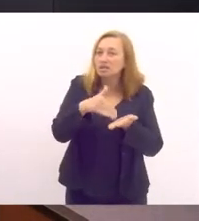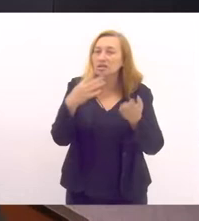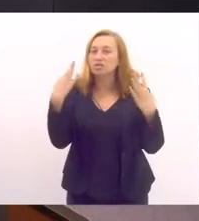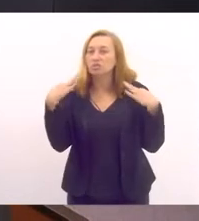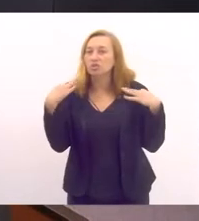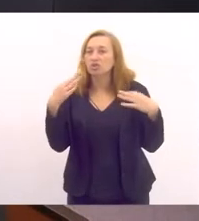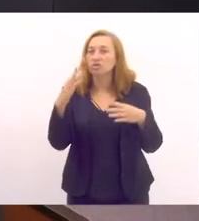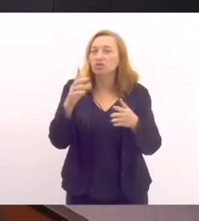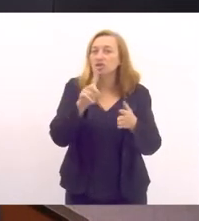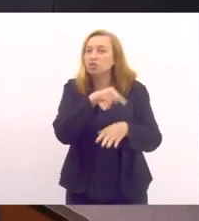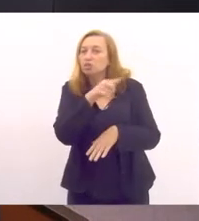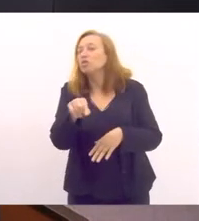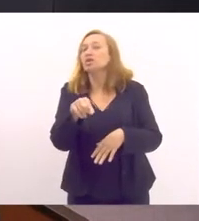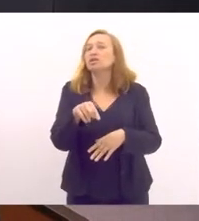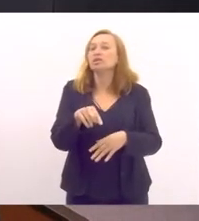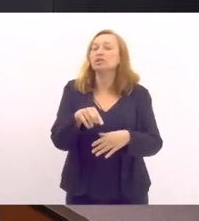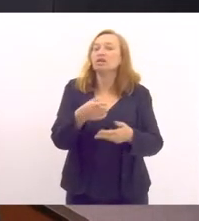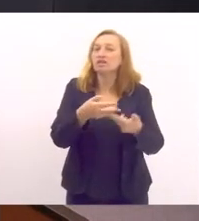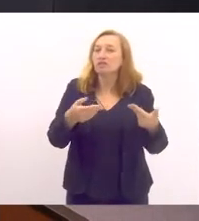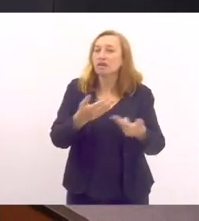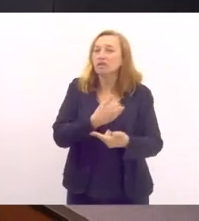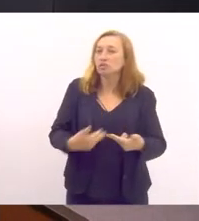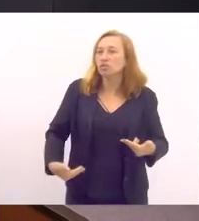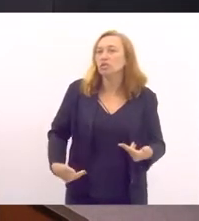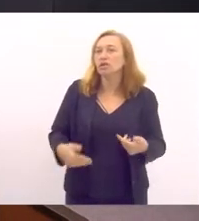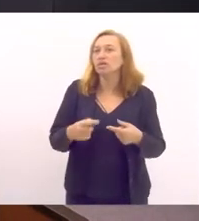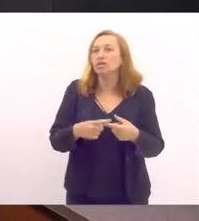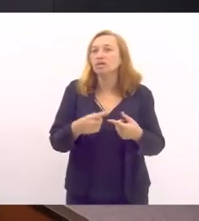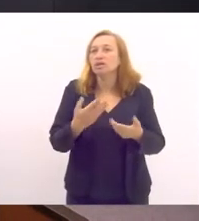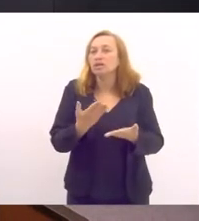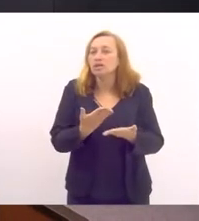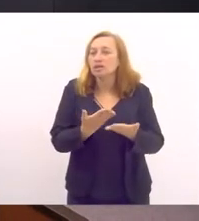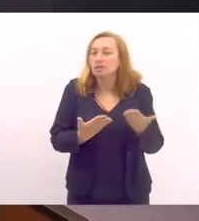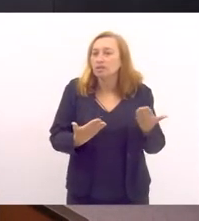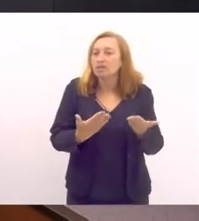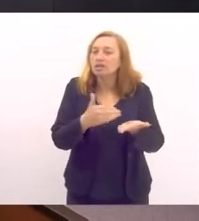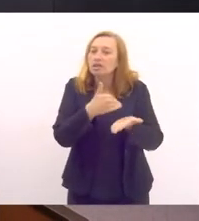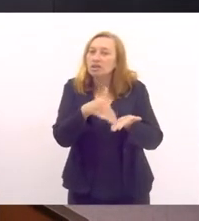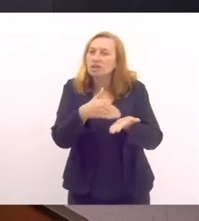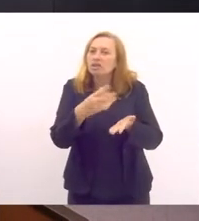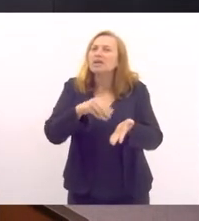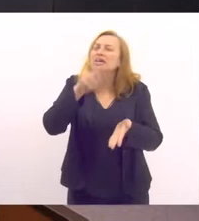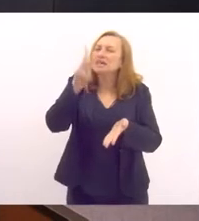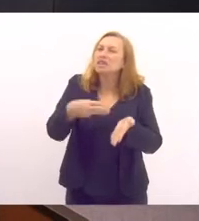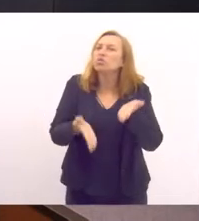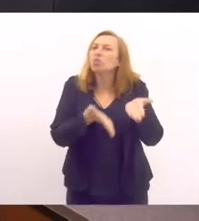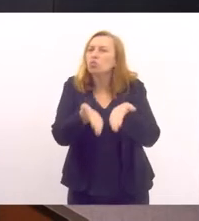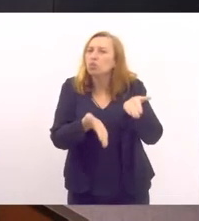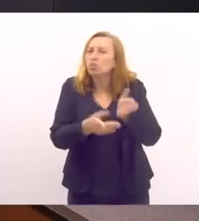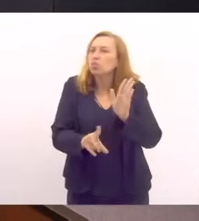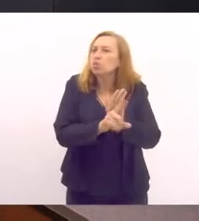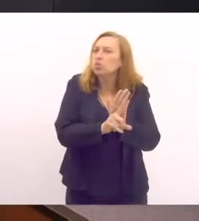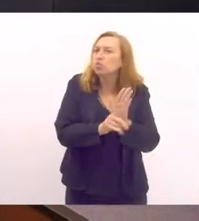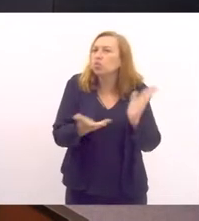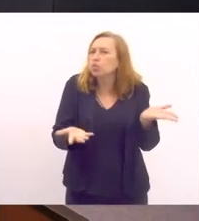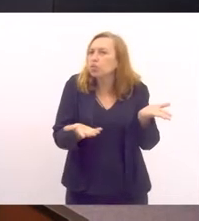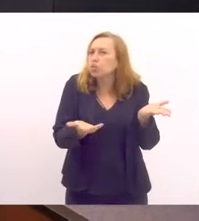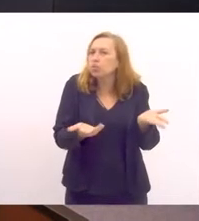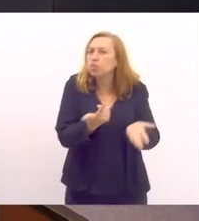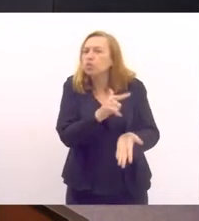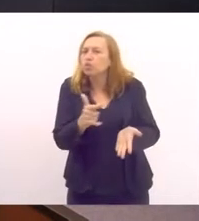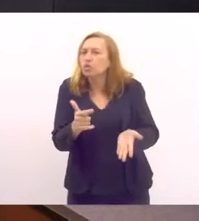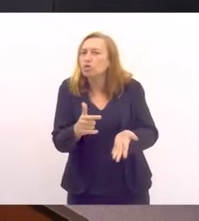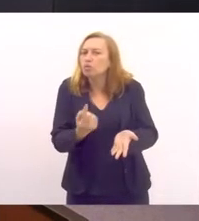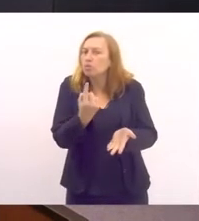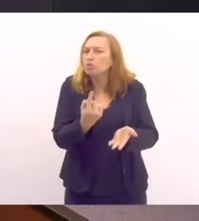extinta. Em muitos governos ela foi extinta. E, havendo a extinção da Secretaria, quem é que cuida dessa lei, já que não se em nenhum momento